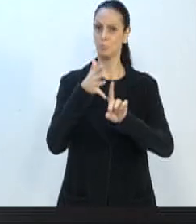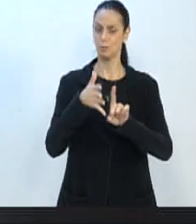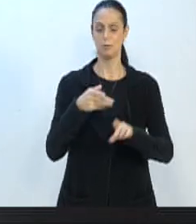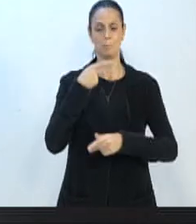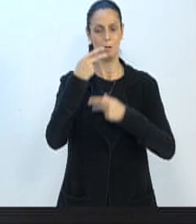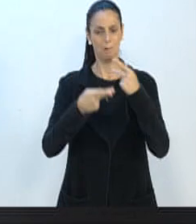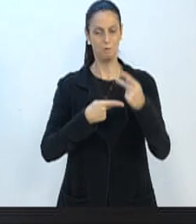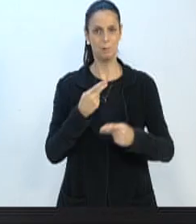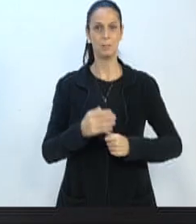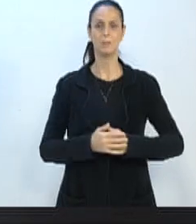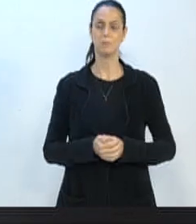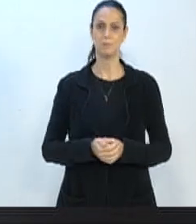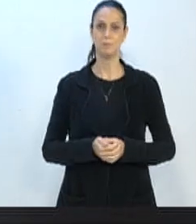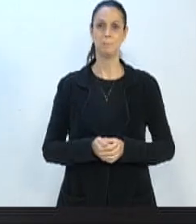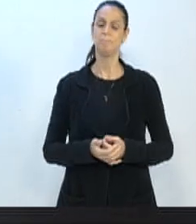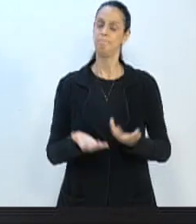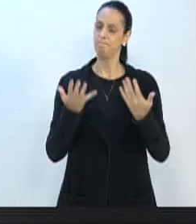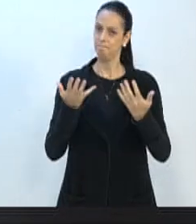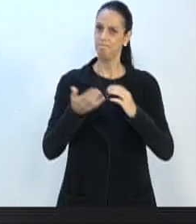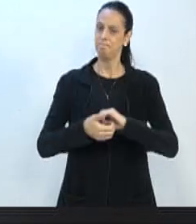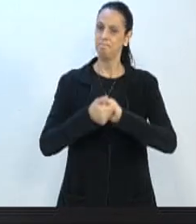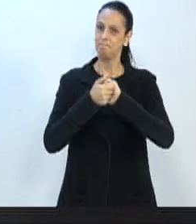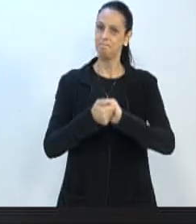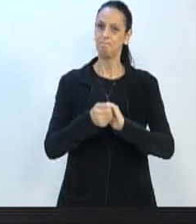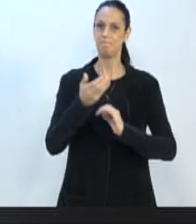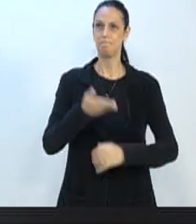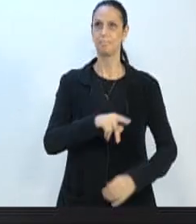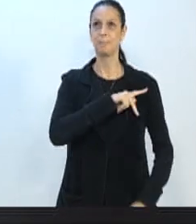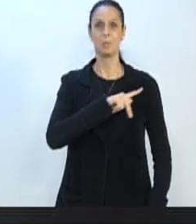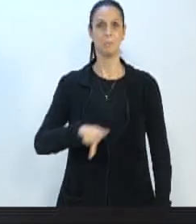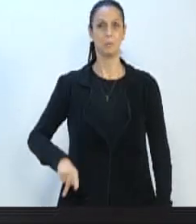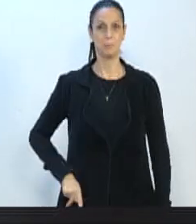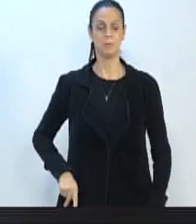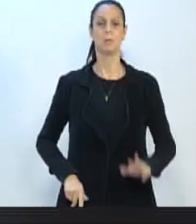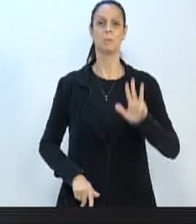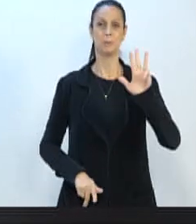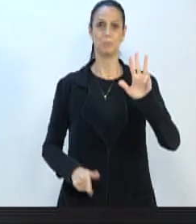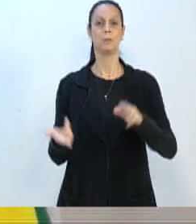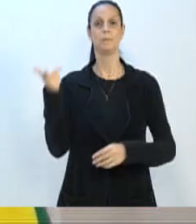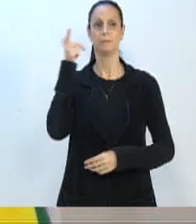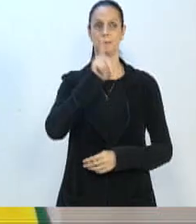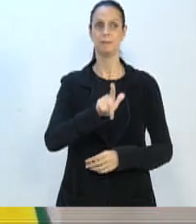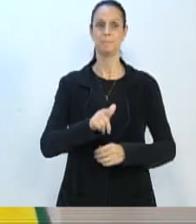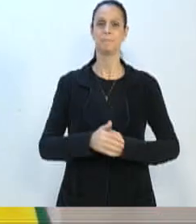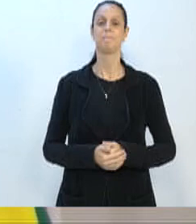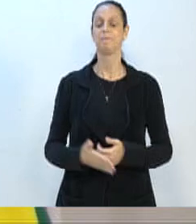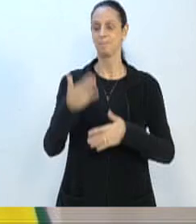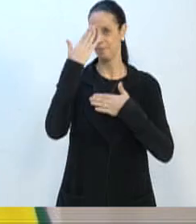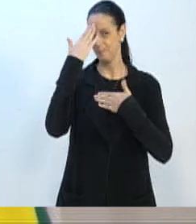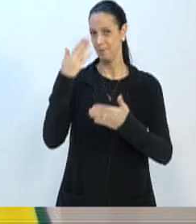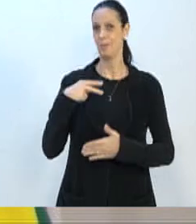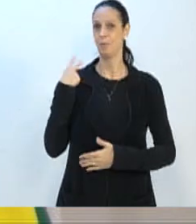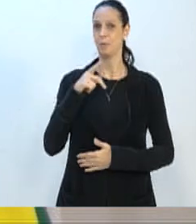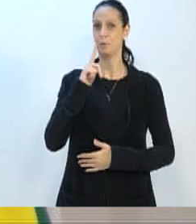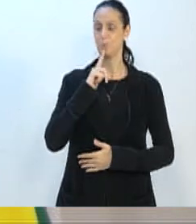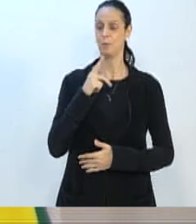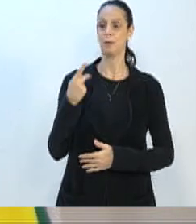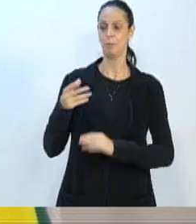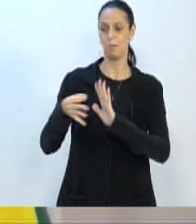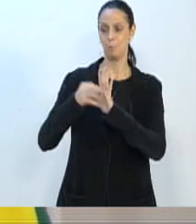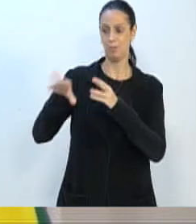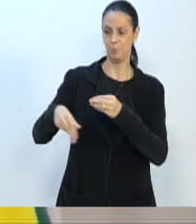deixo aqui Meus Parabéns ao Presidente Lula eleito Obrigado vereadora Gisele acrescento